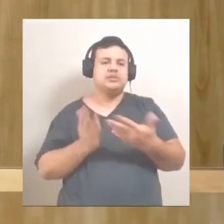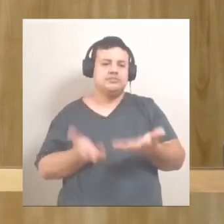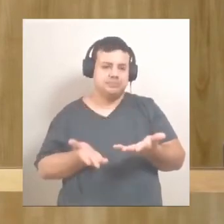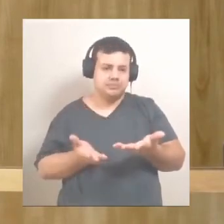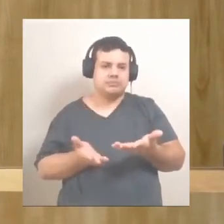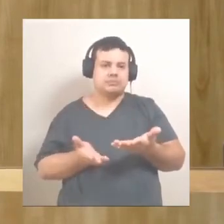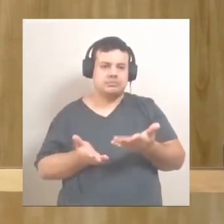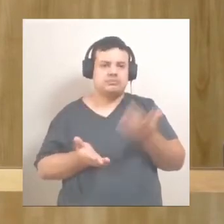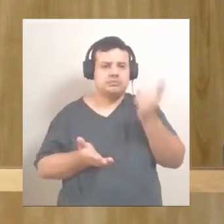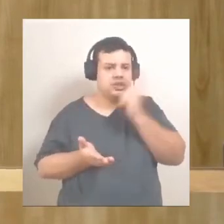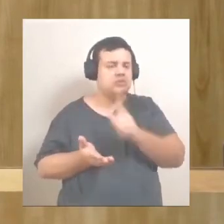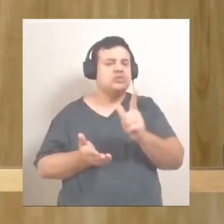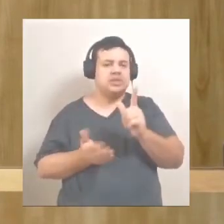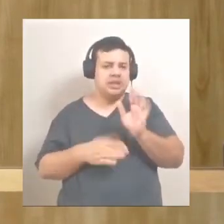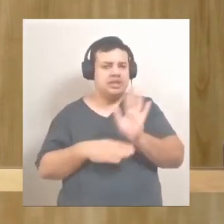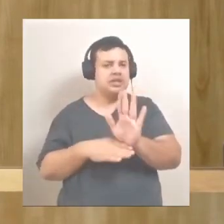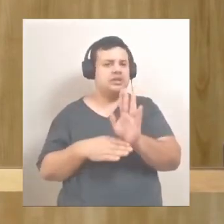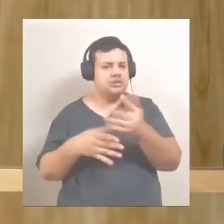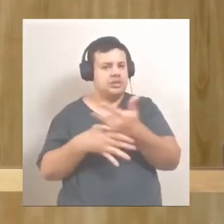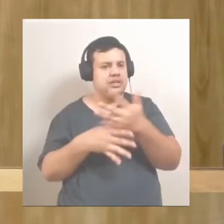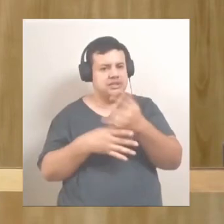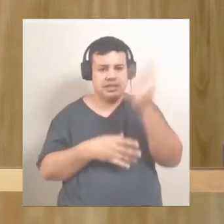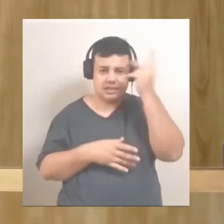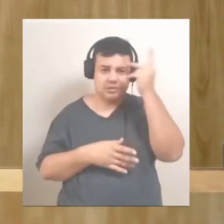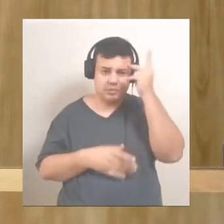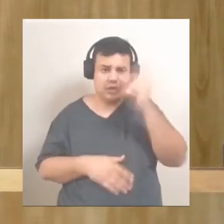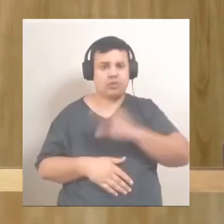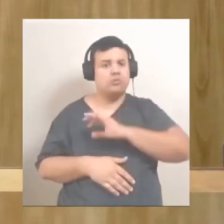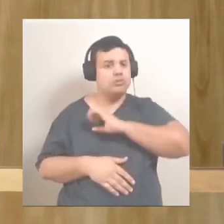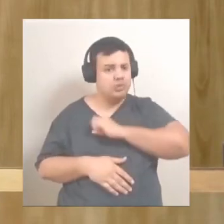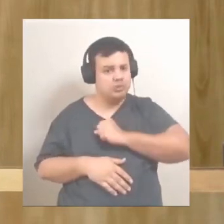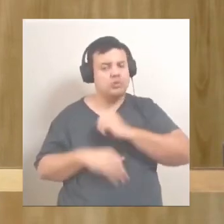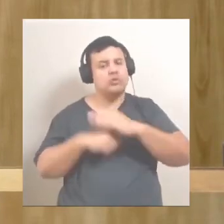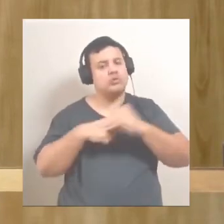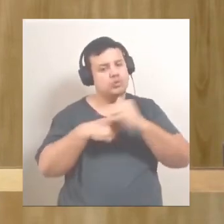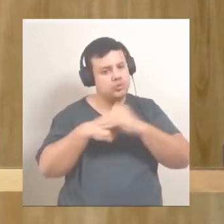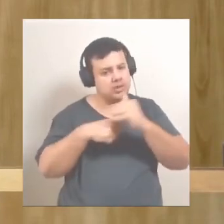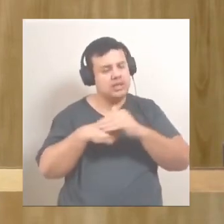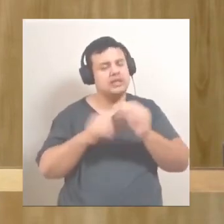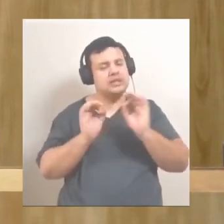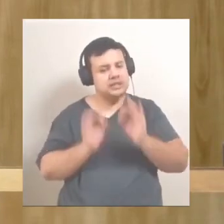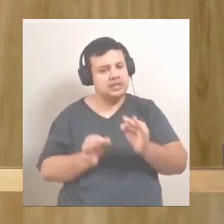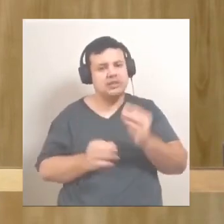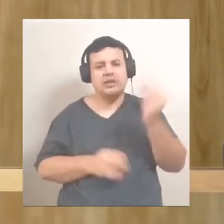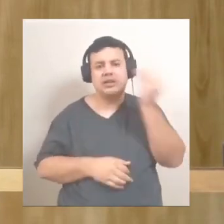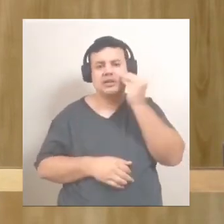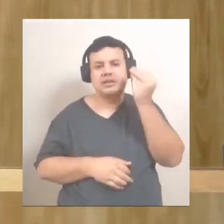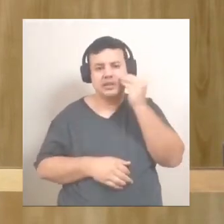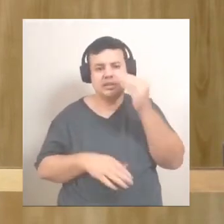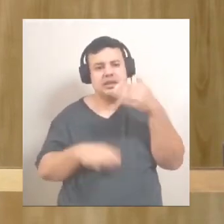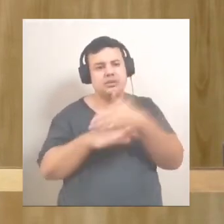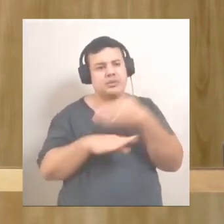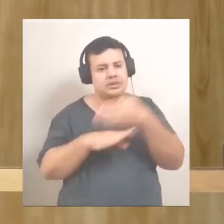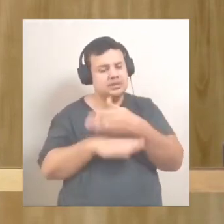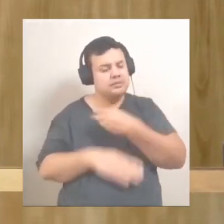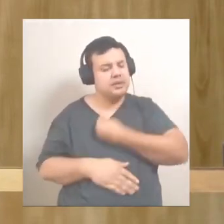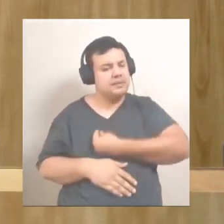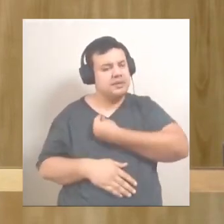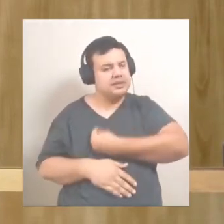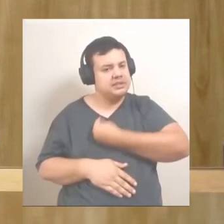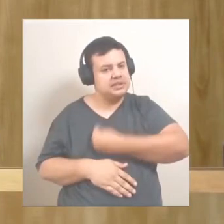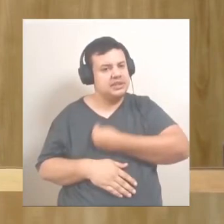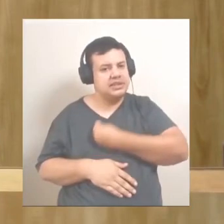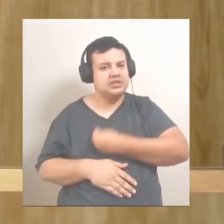Tem conduzido a cidade de São Paulo com bastante amor, com bastante carinho, tem procurado estar presente em cada ponto